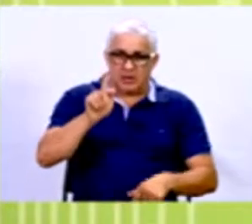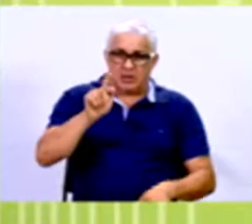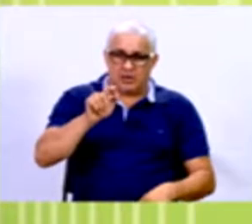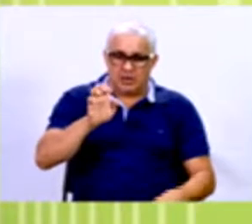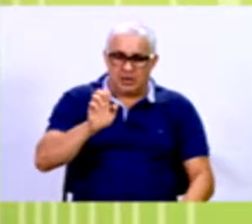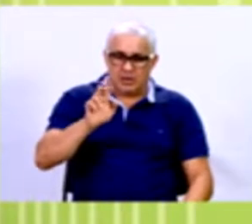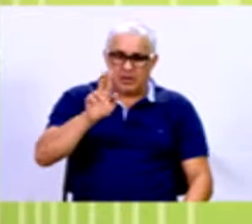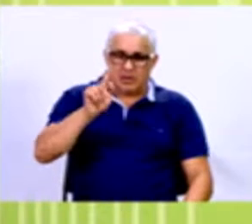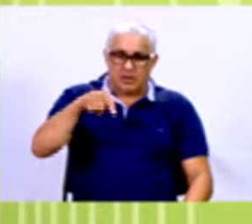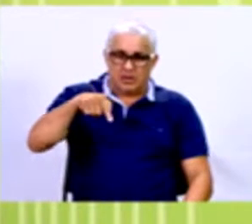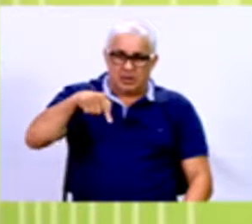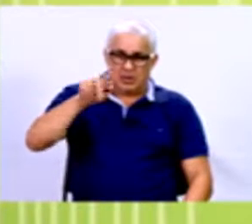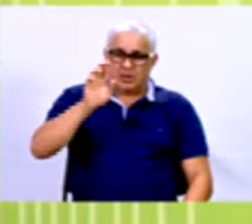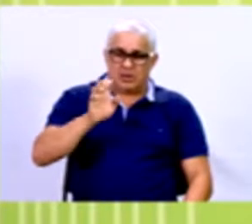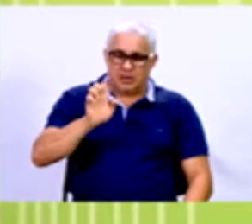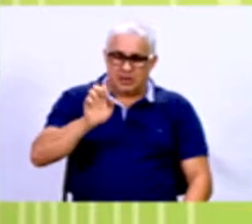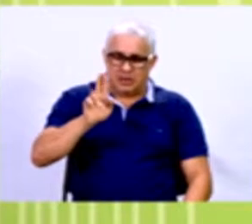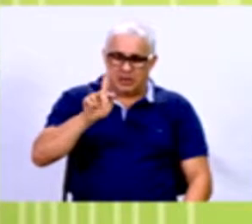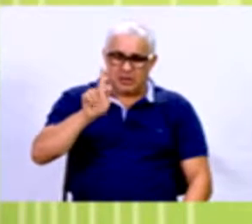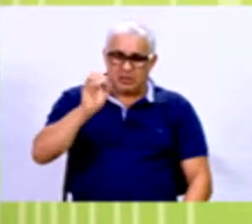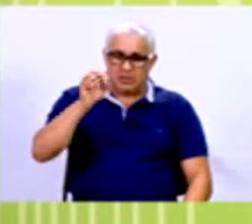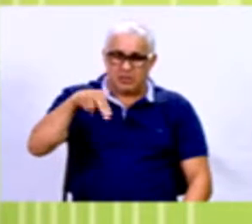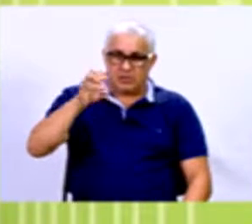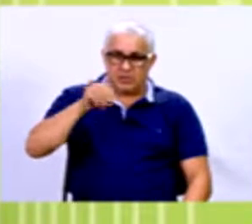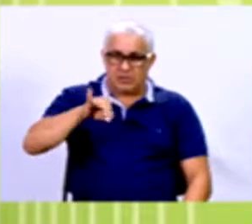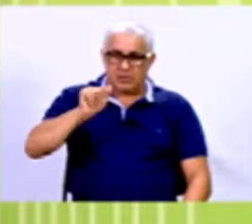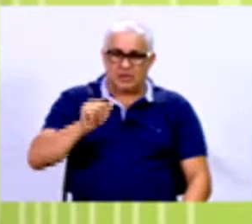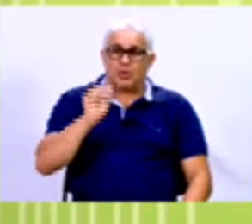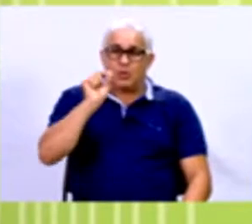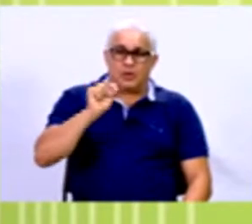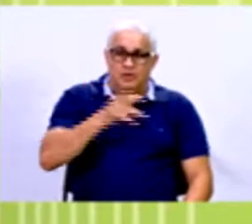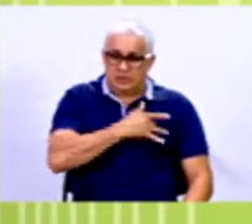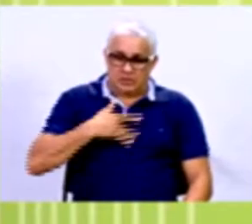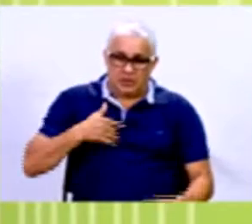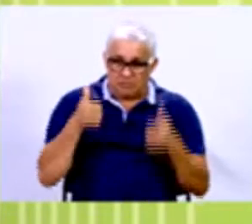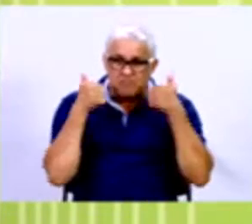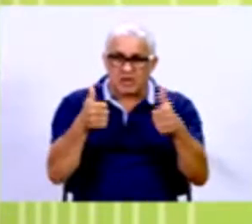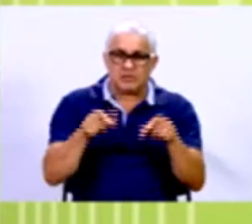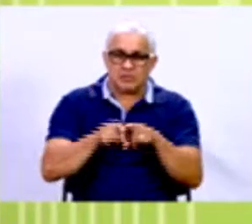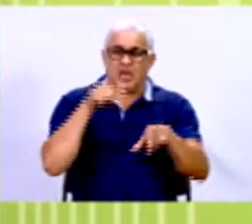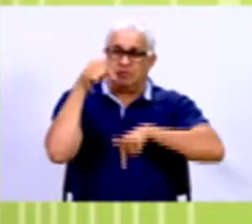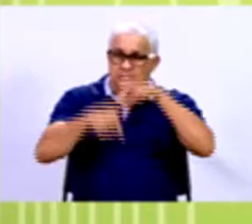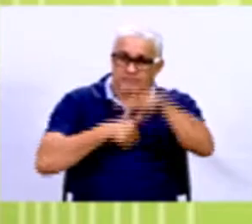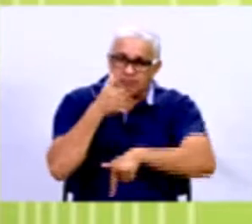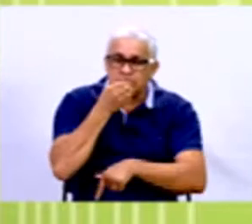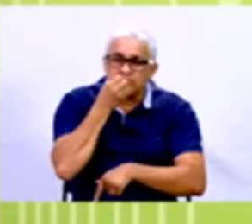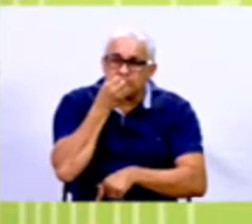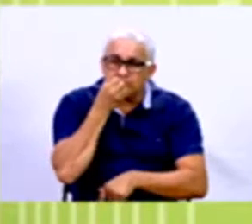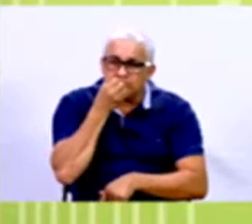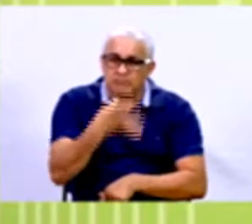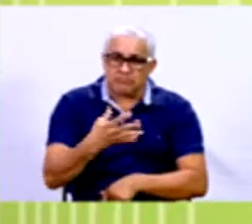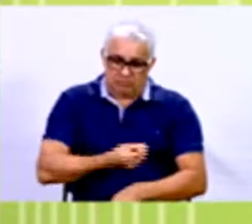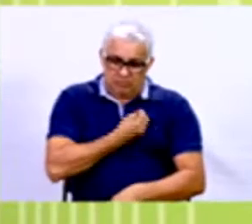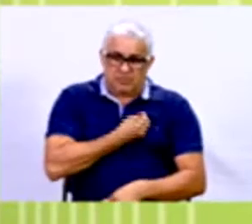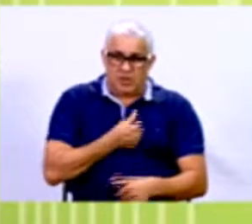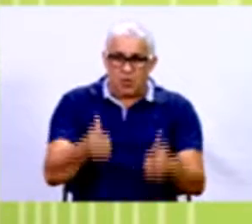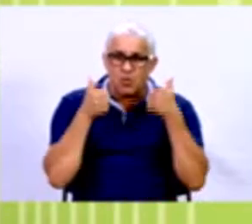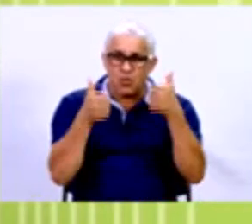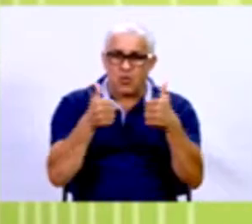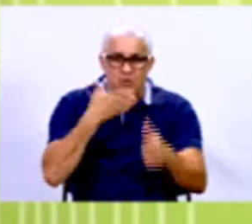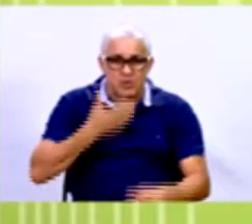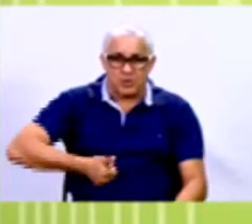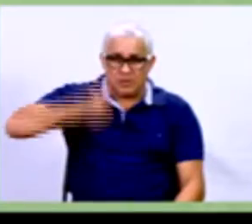isso, para tratar de uma maneira saudável de você trabalhar com uma boa qualidade de vida,